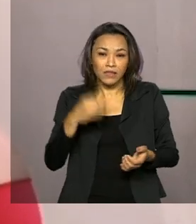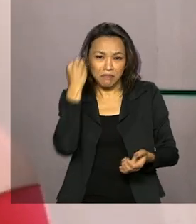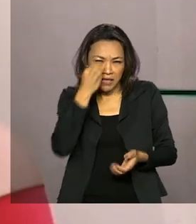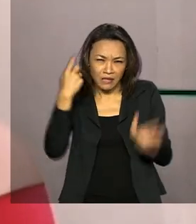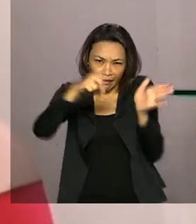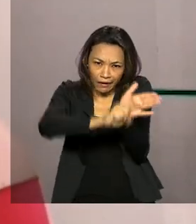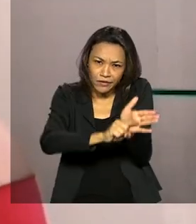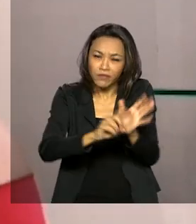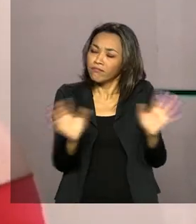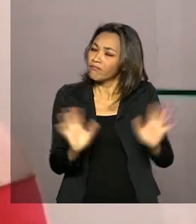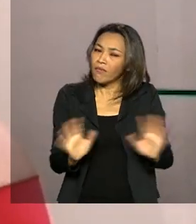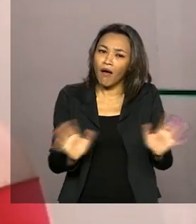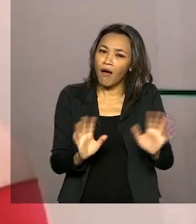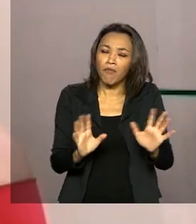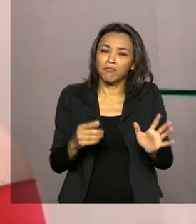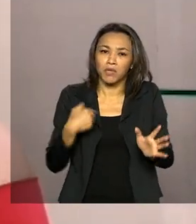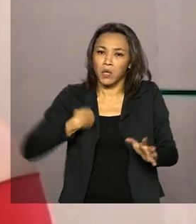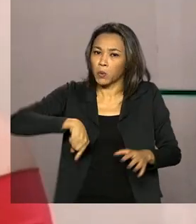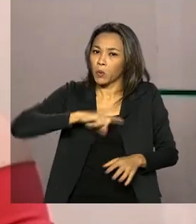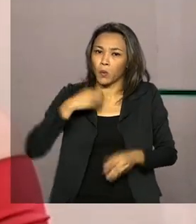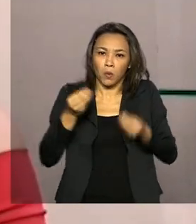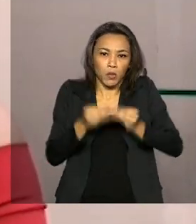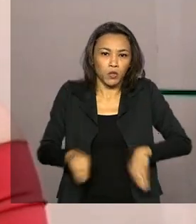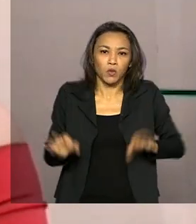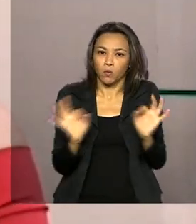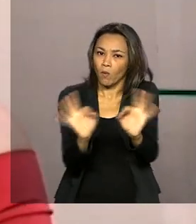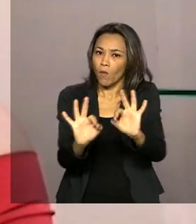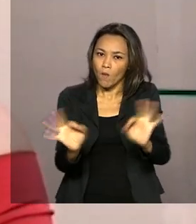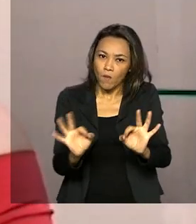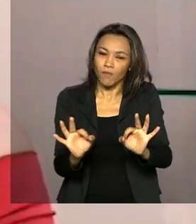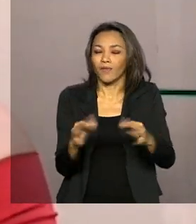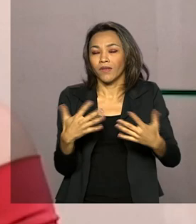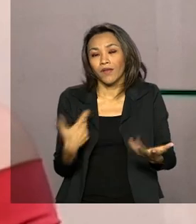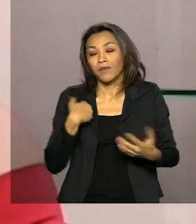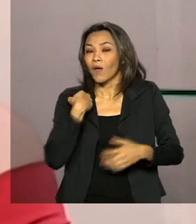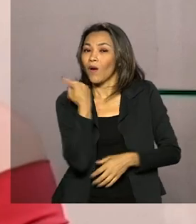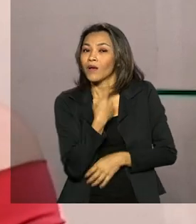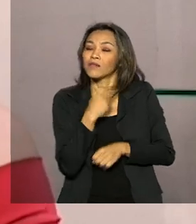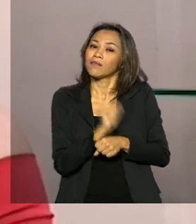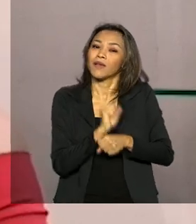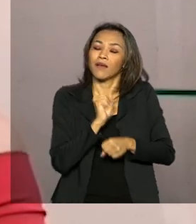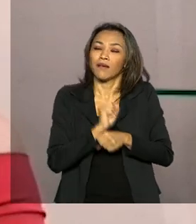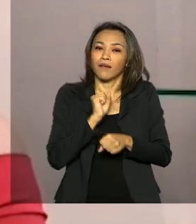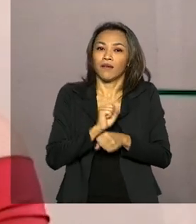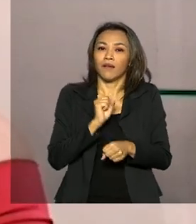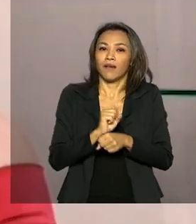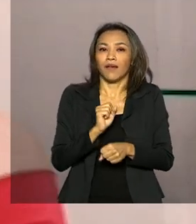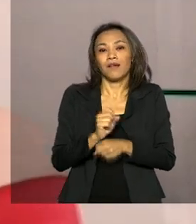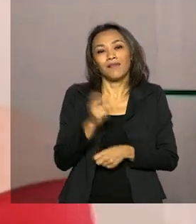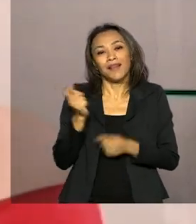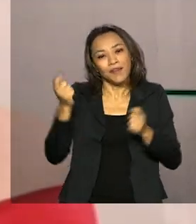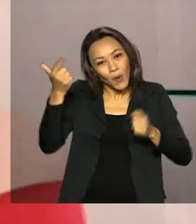gente não saiu no prejuízo totalmente. E estamos aí aguardando agora uma possibilidade para poder viajar novamente.